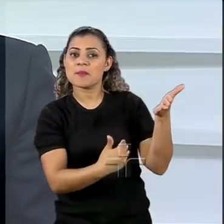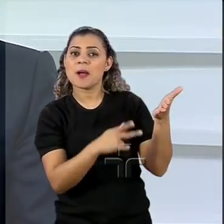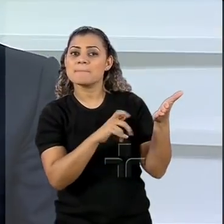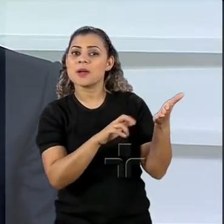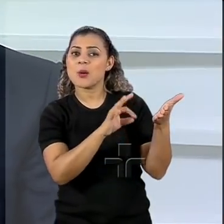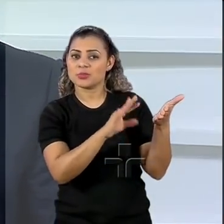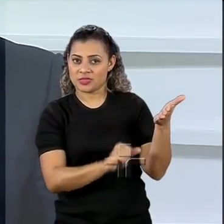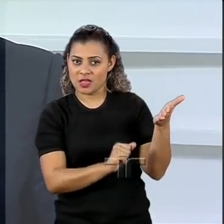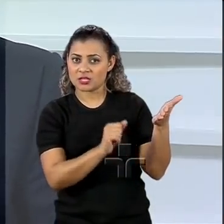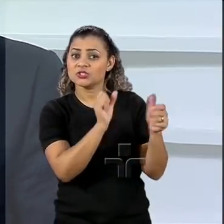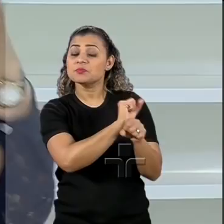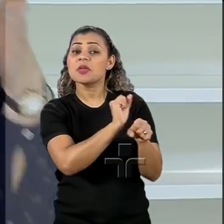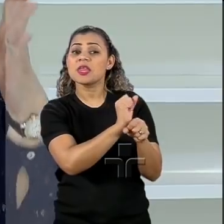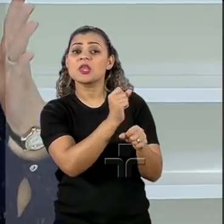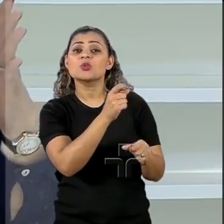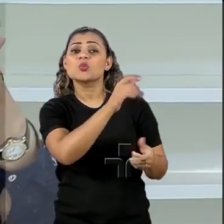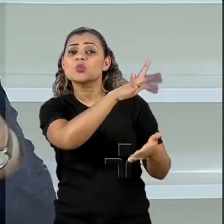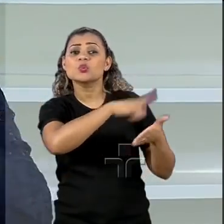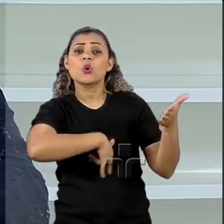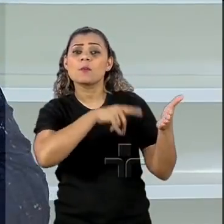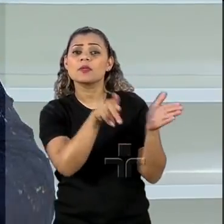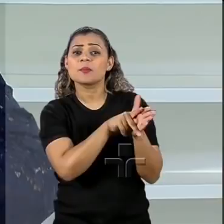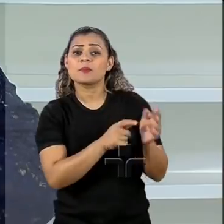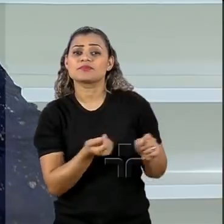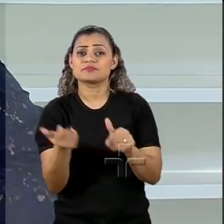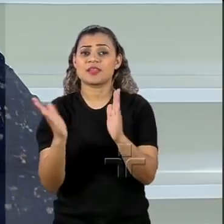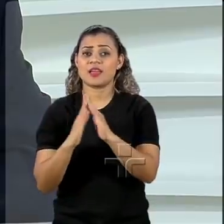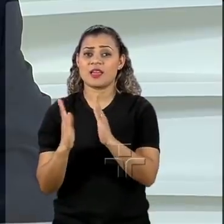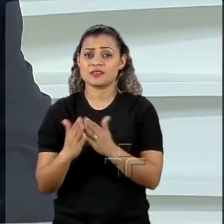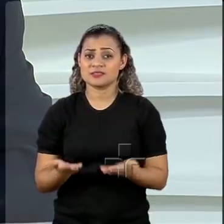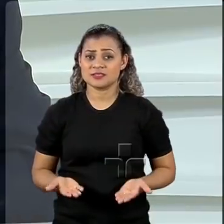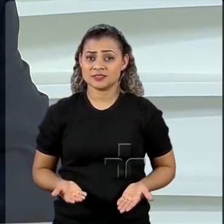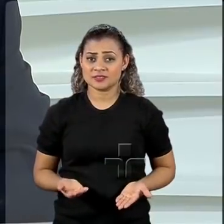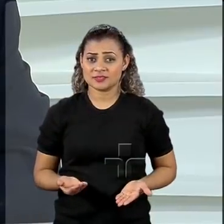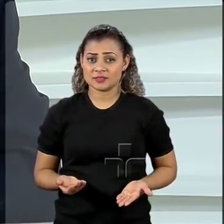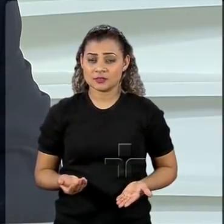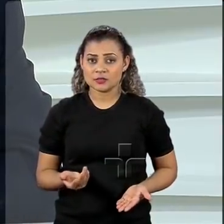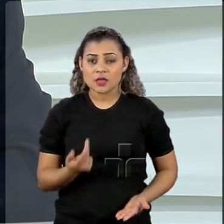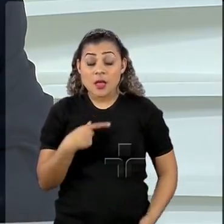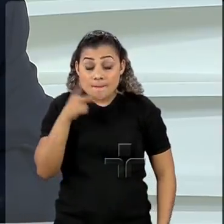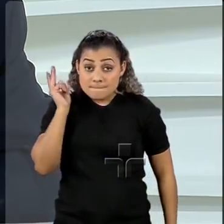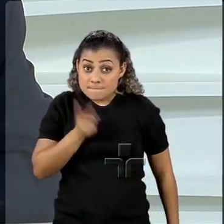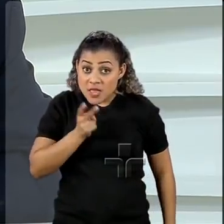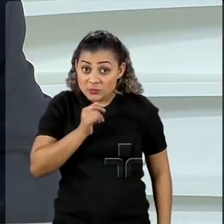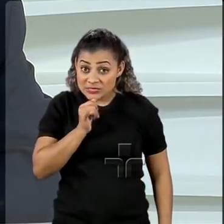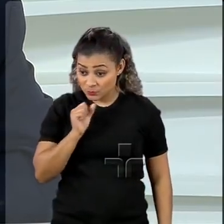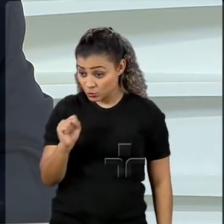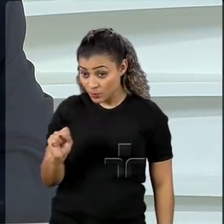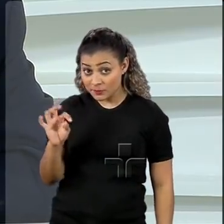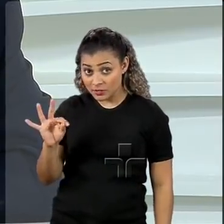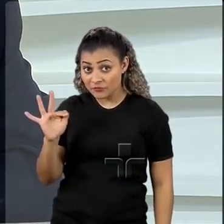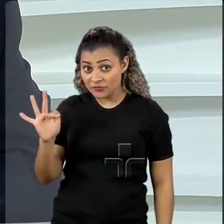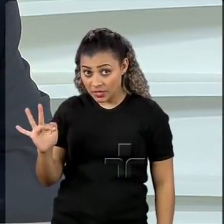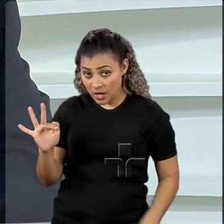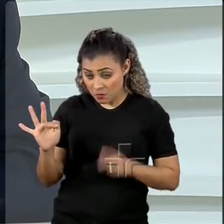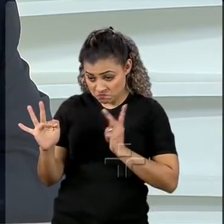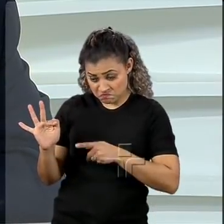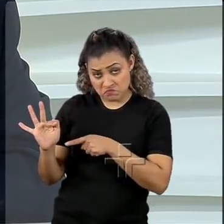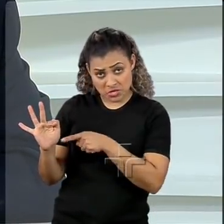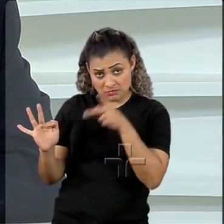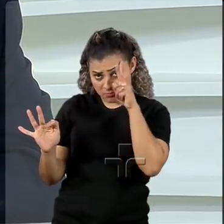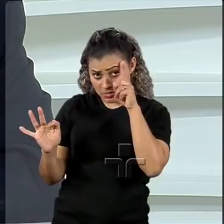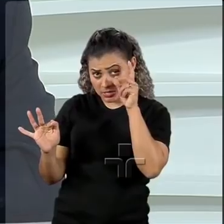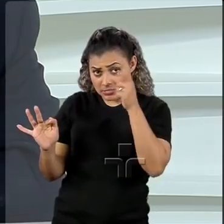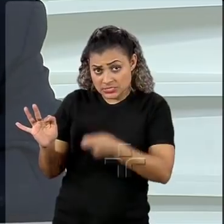Esse é o problema. Imagina, Esse é o problema. mesmo que o Supremo decida